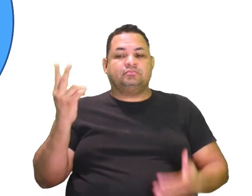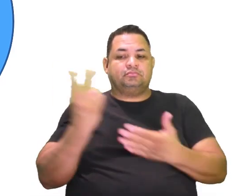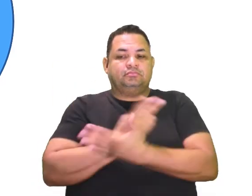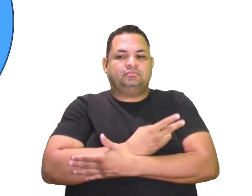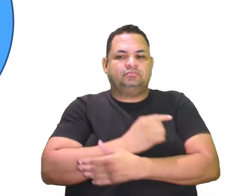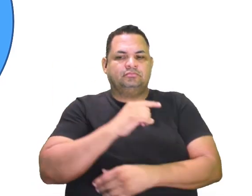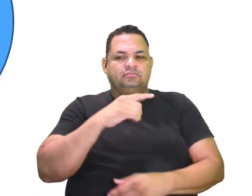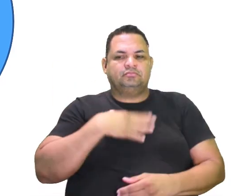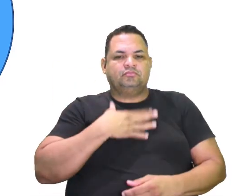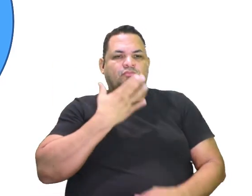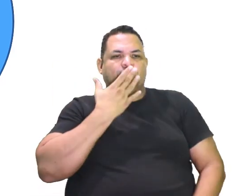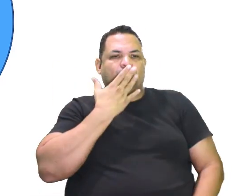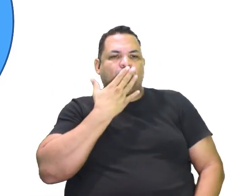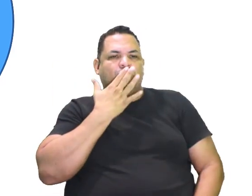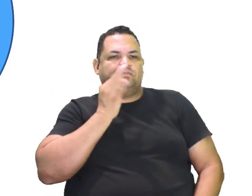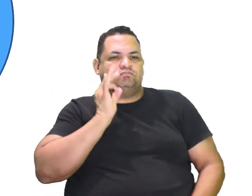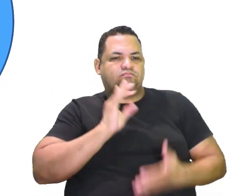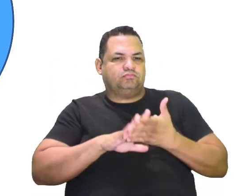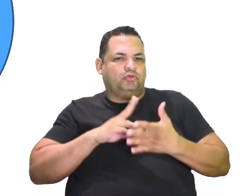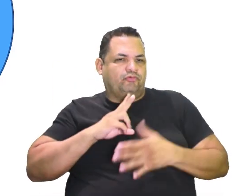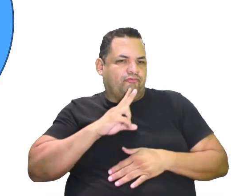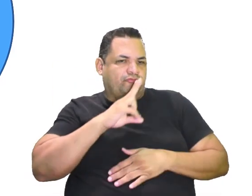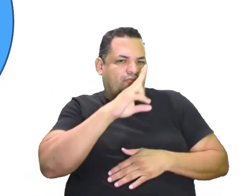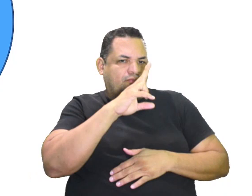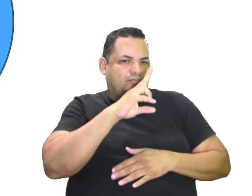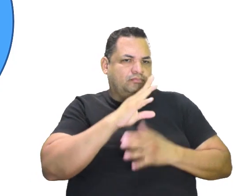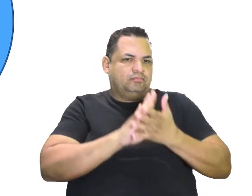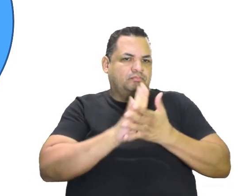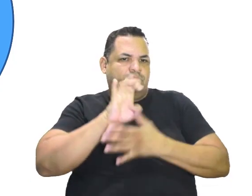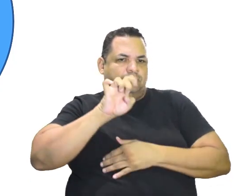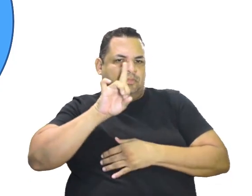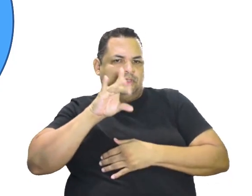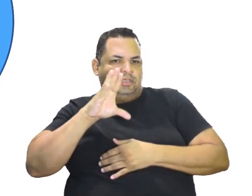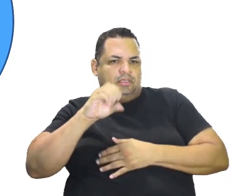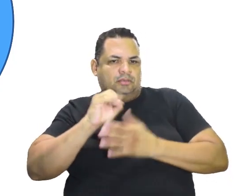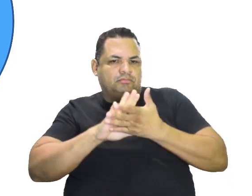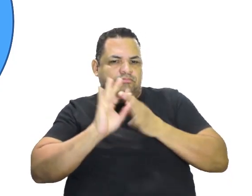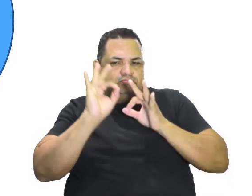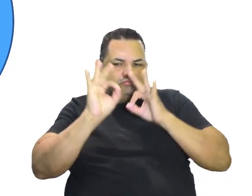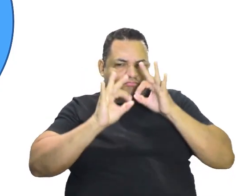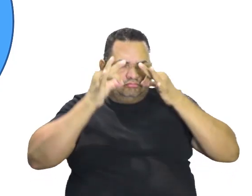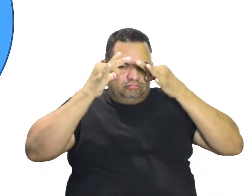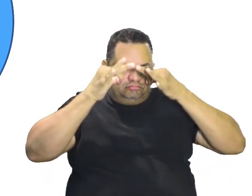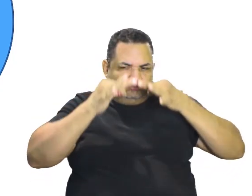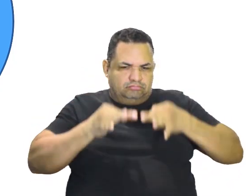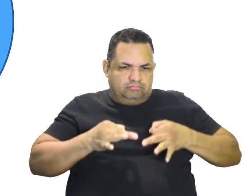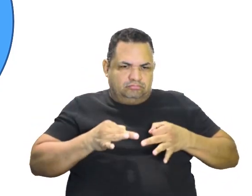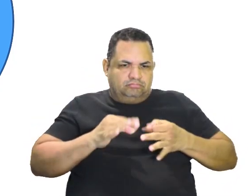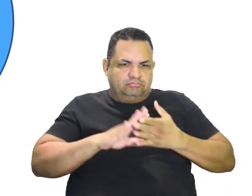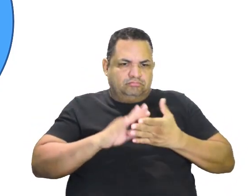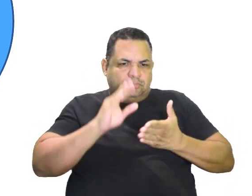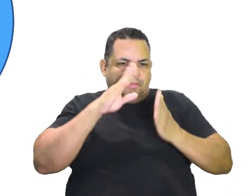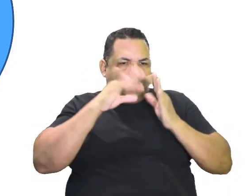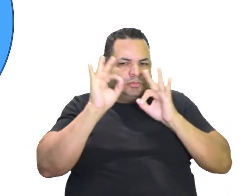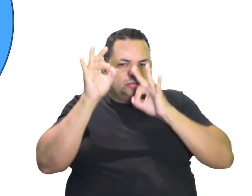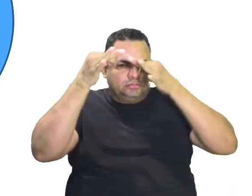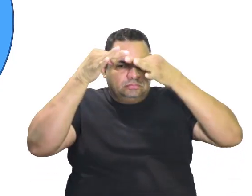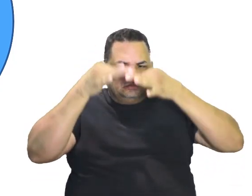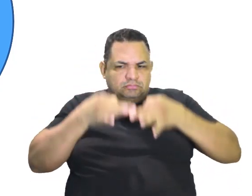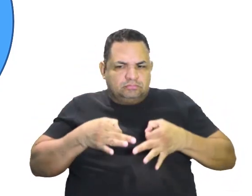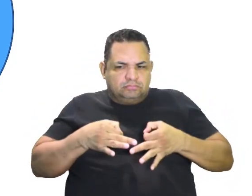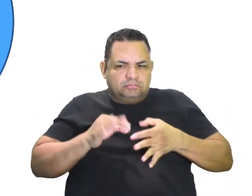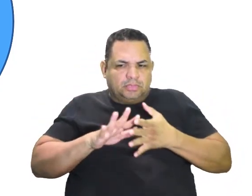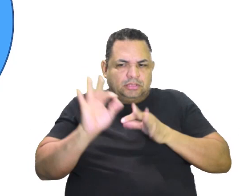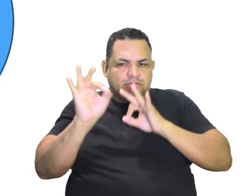acontece? A cor intensa, o esmerado acabamento, quer dizer, aquela história do polido, né?